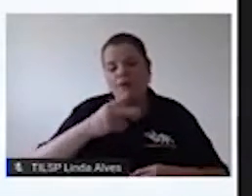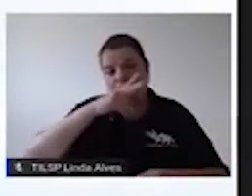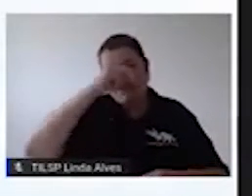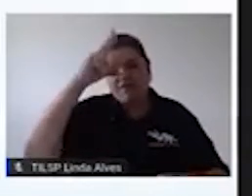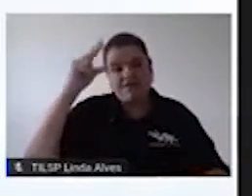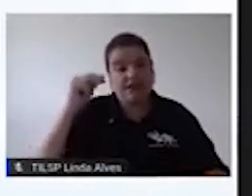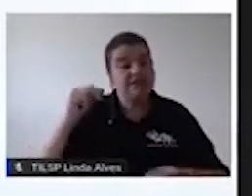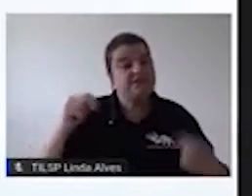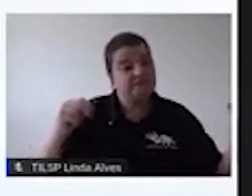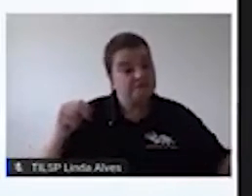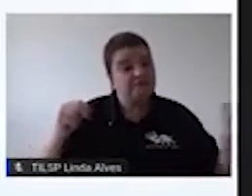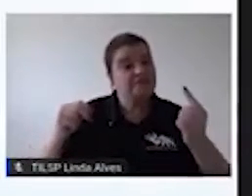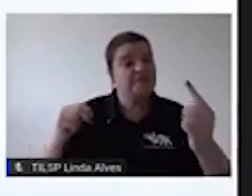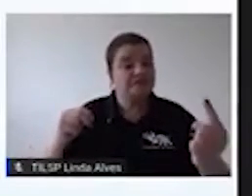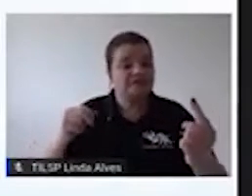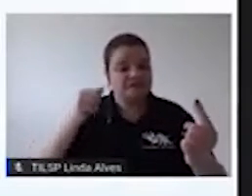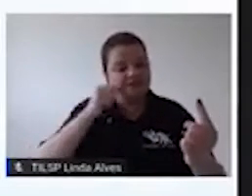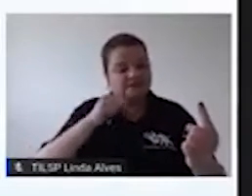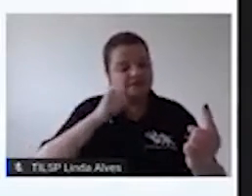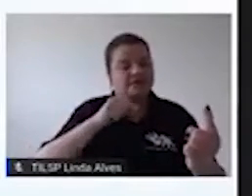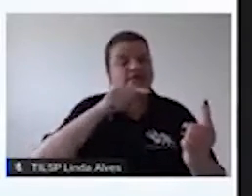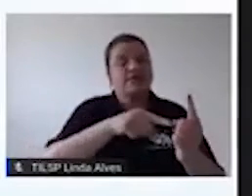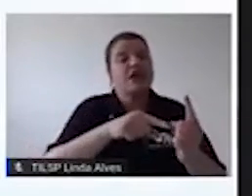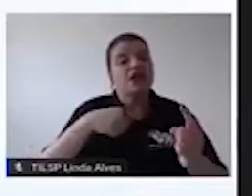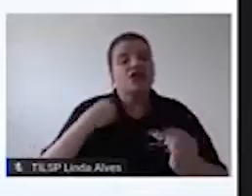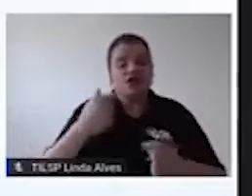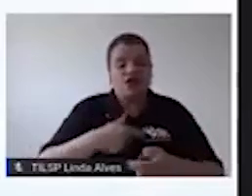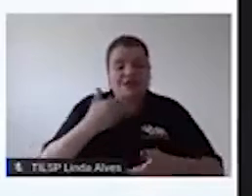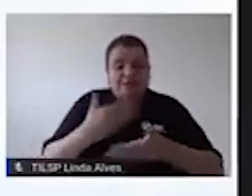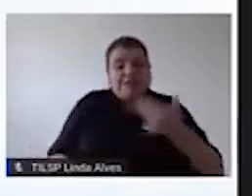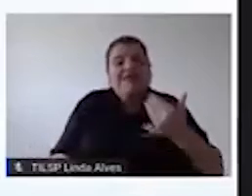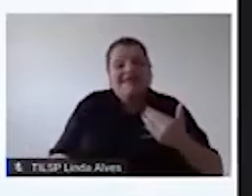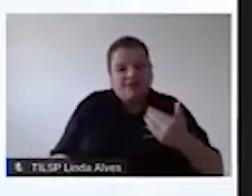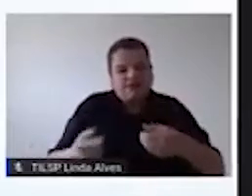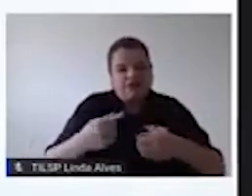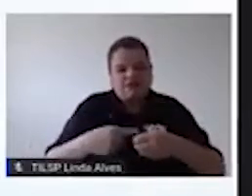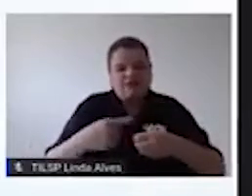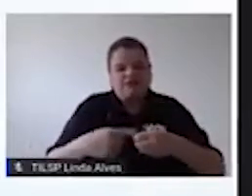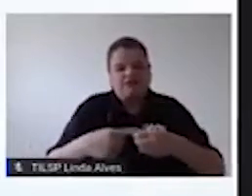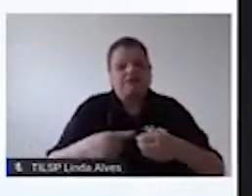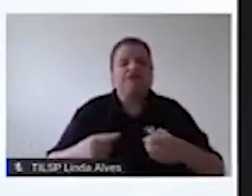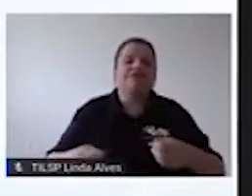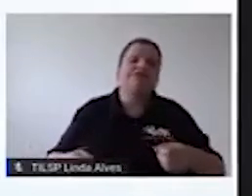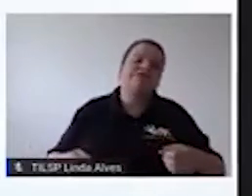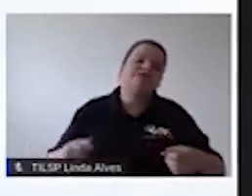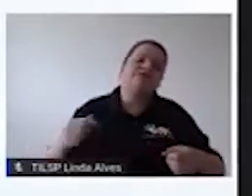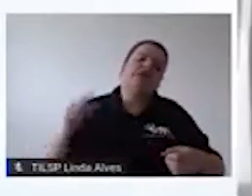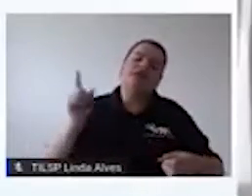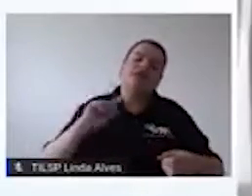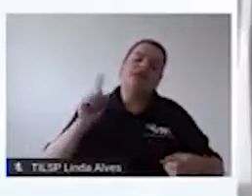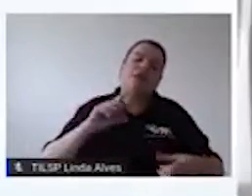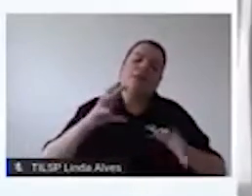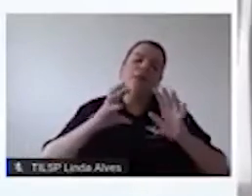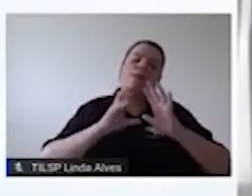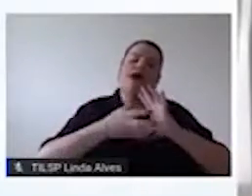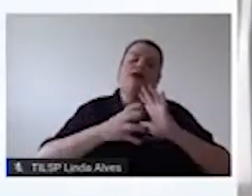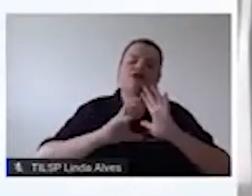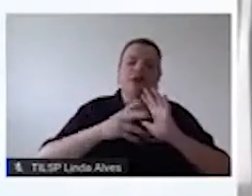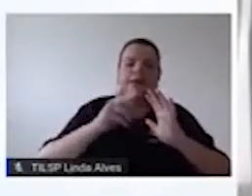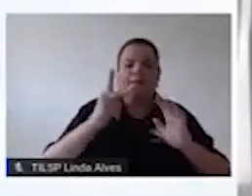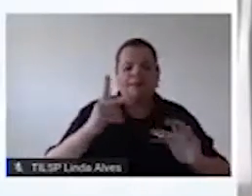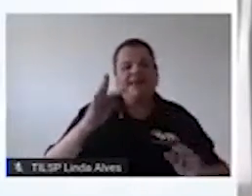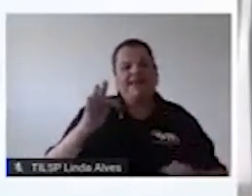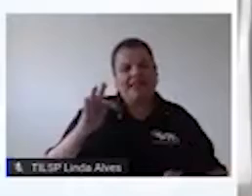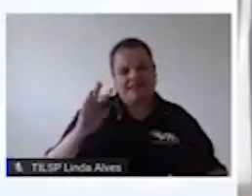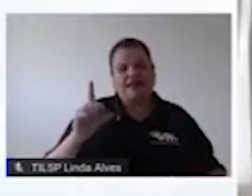marco, né? A gente perdeu capitais do ponto de vista não do meu partido, mas sim, mas da de gênero. representação